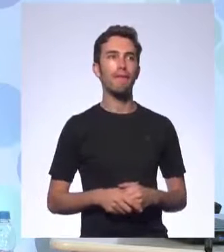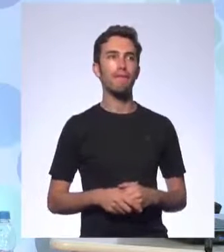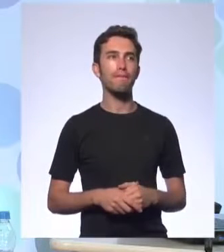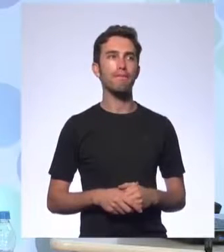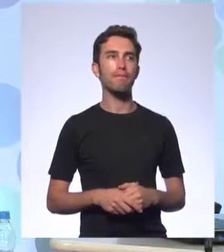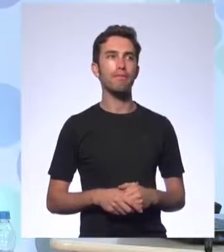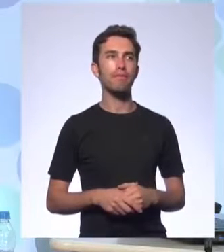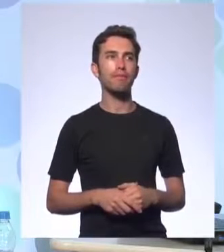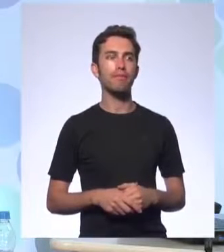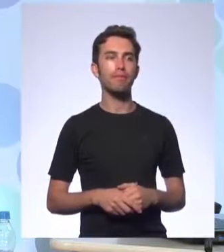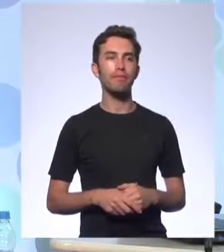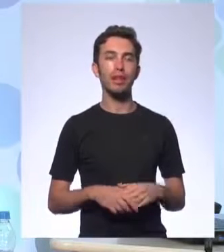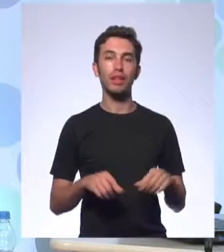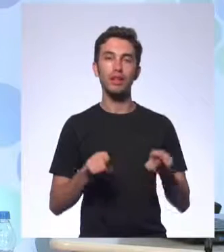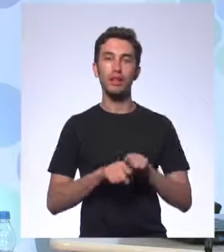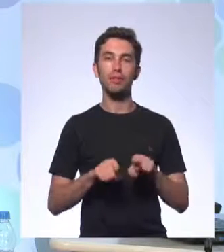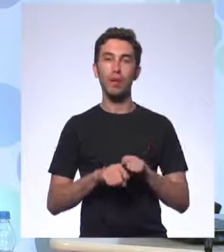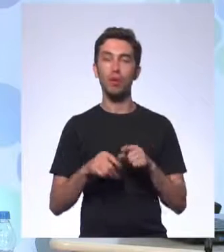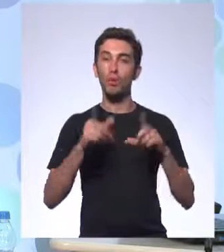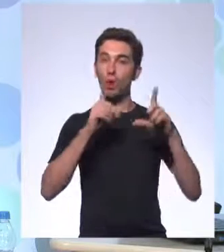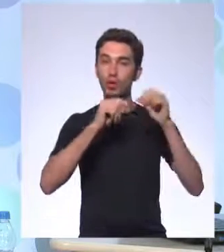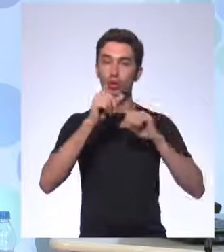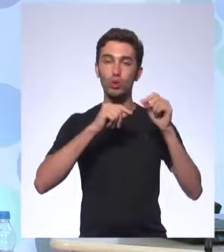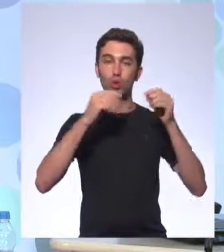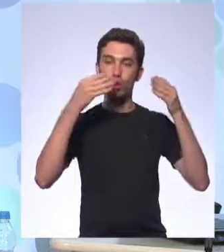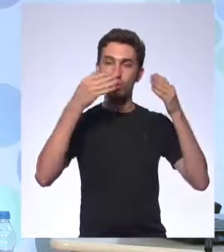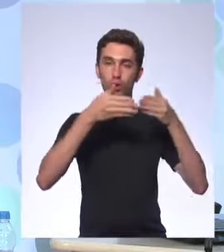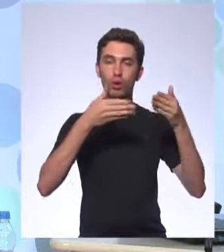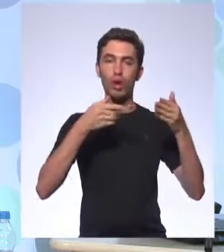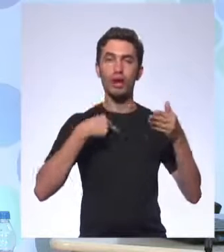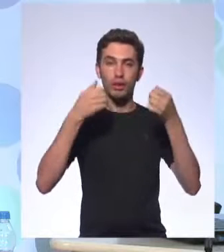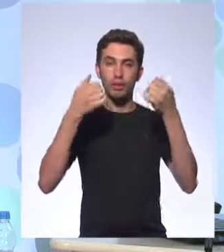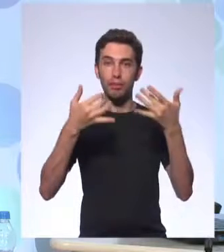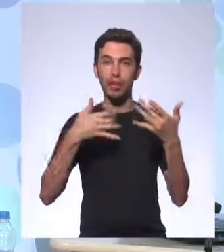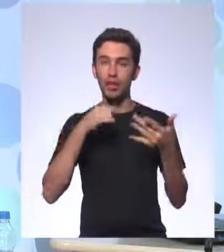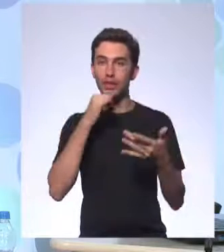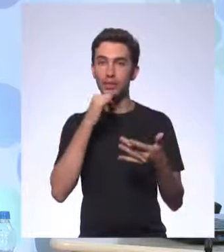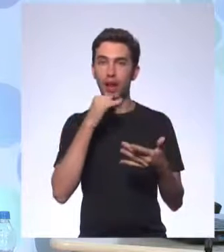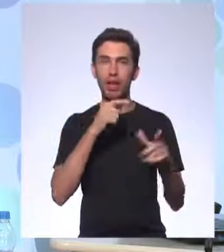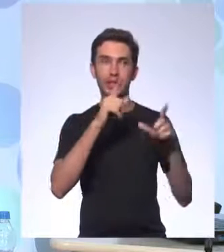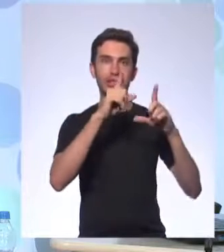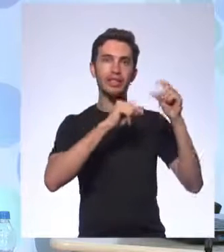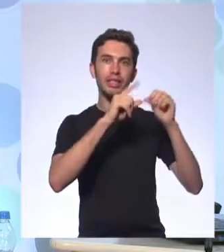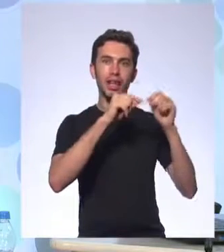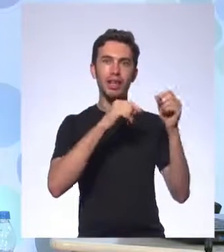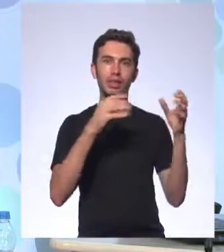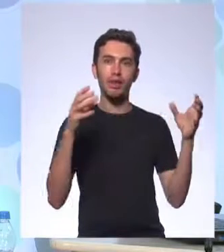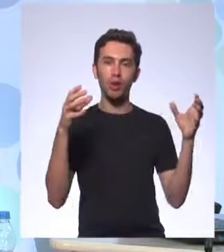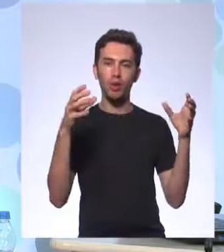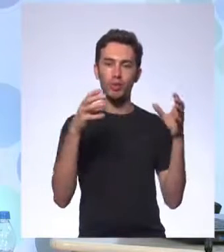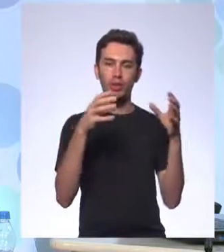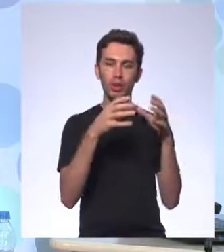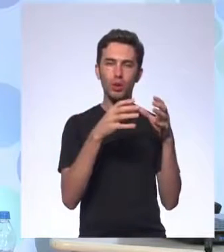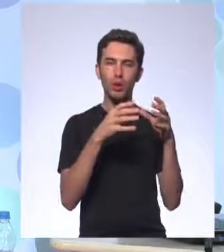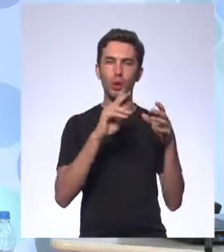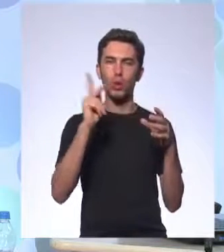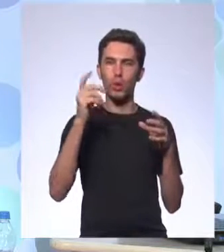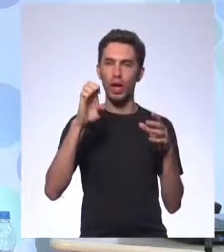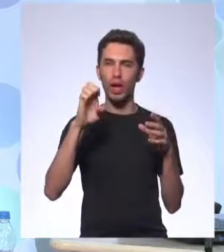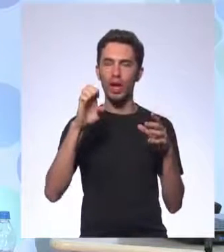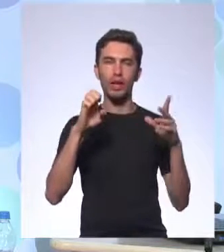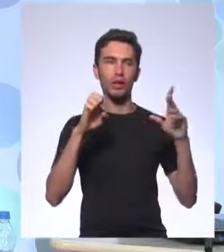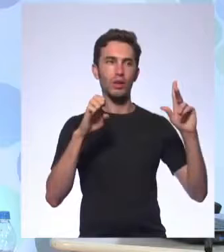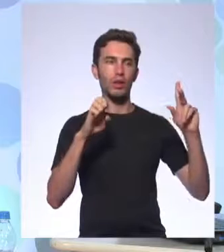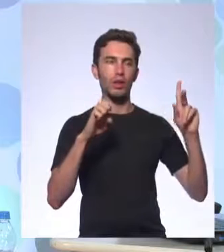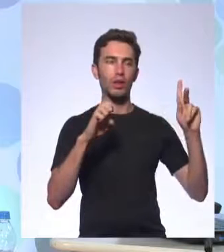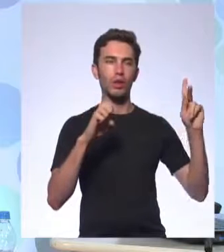mais um dado interessante, que é assim, a estrela ela vai se formando, como eu falei para vocês, a maioria delas, né, vai fundindo hidrogênio em hélio, então vai fazendo a